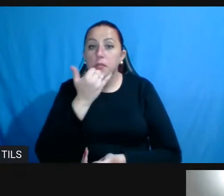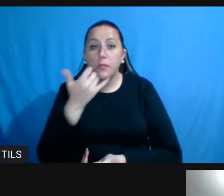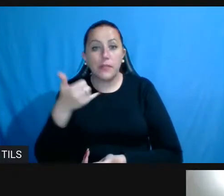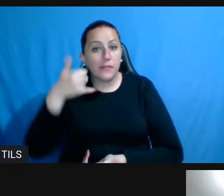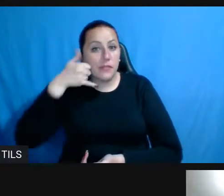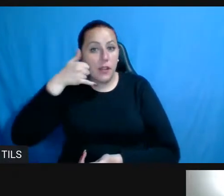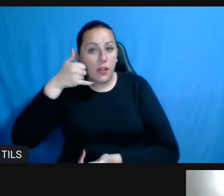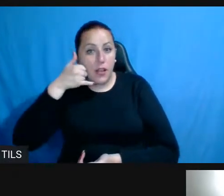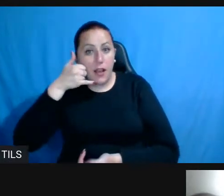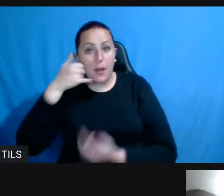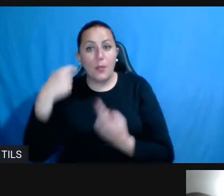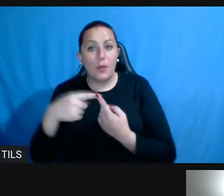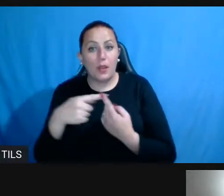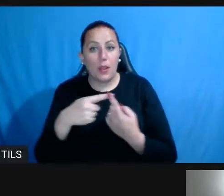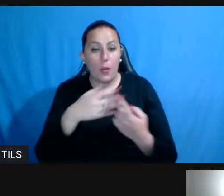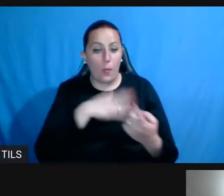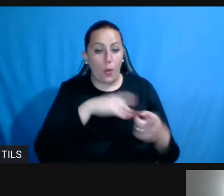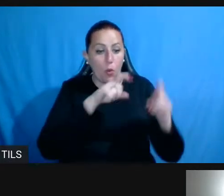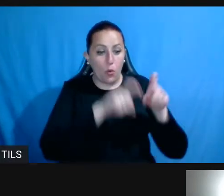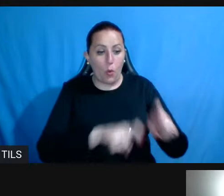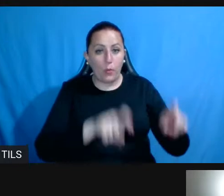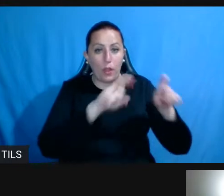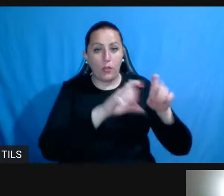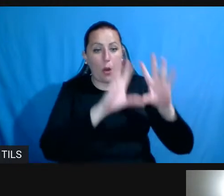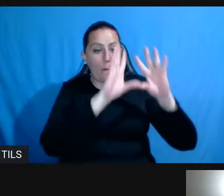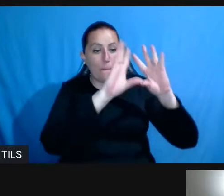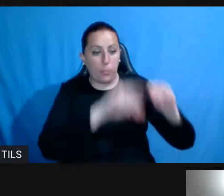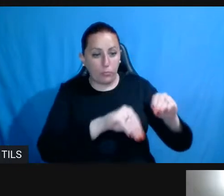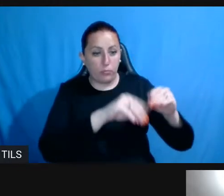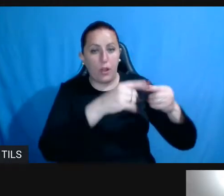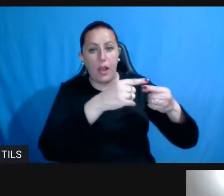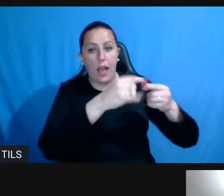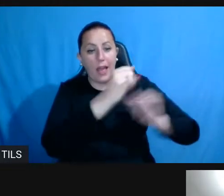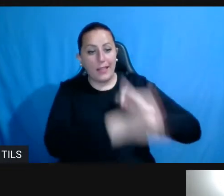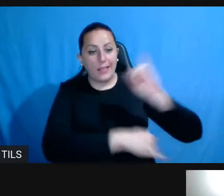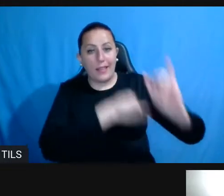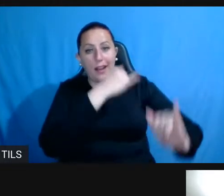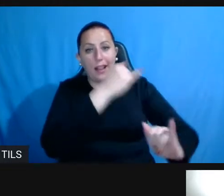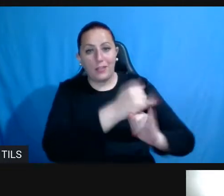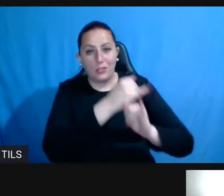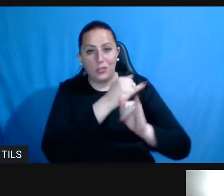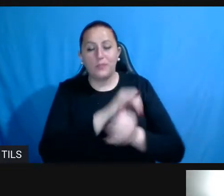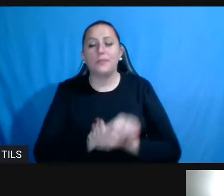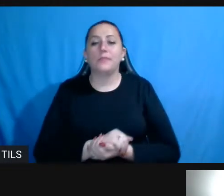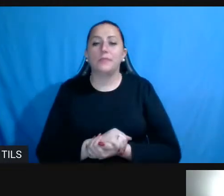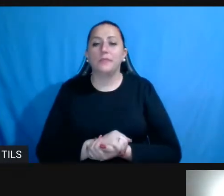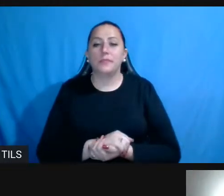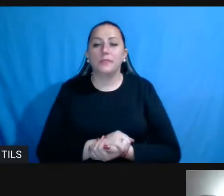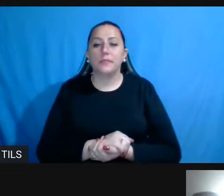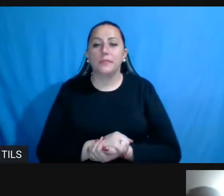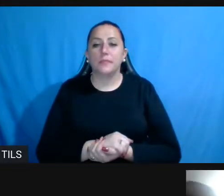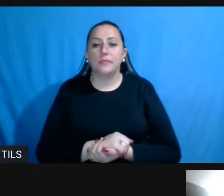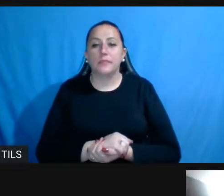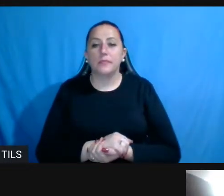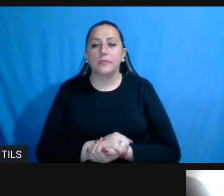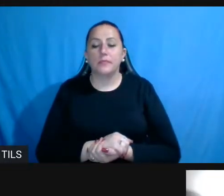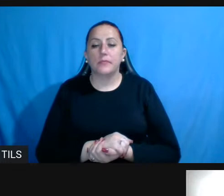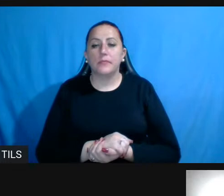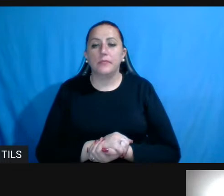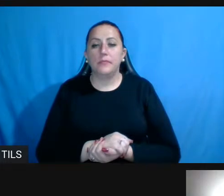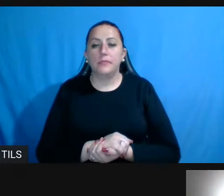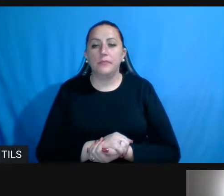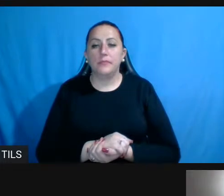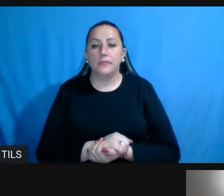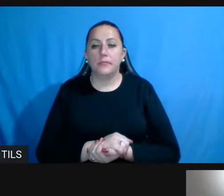meu computador caiu a internet aqui, não sei se vai demorar, então eu vim para o celular. Tá? Sim. Não sei até